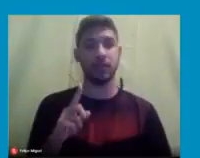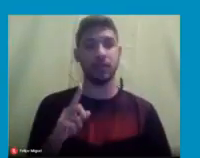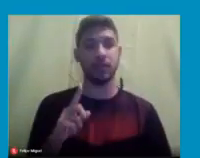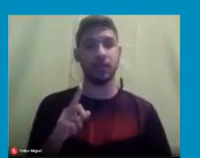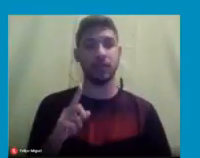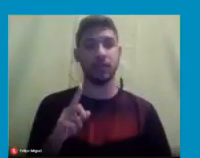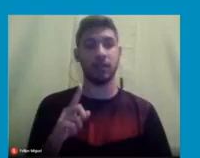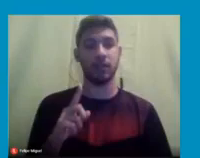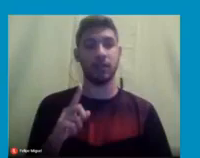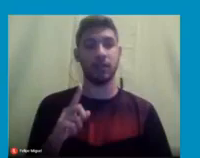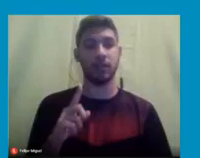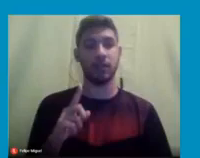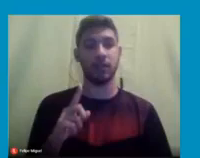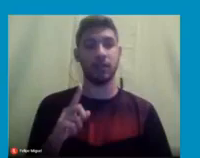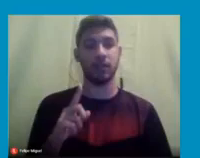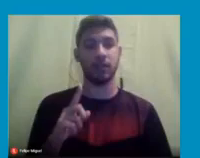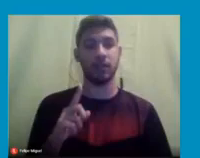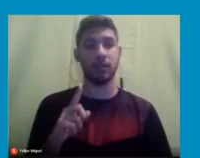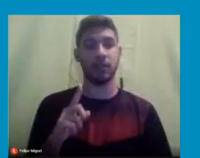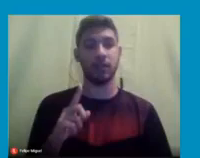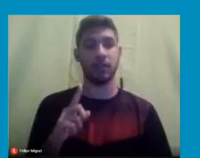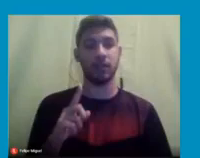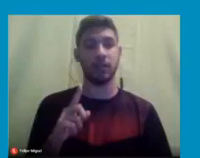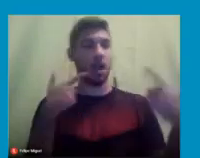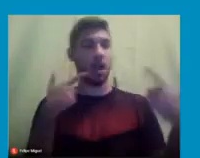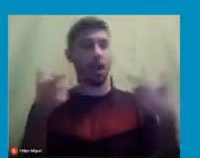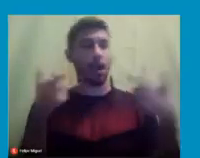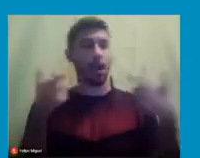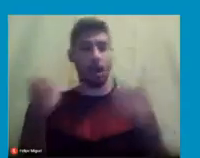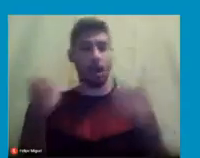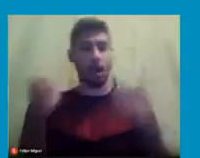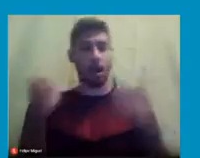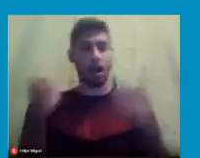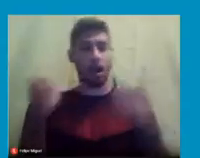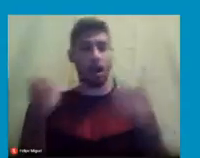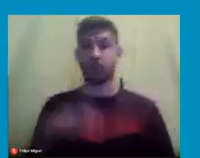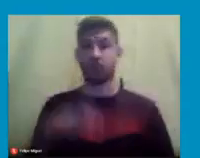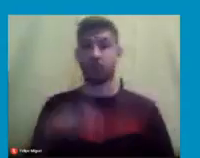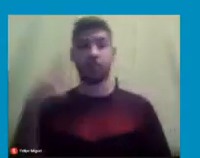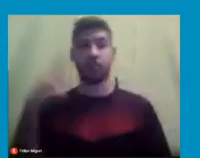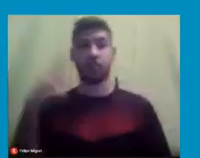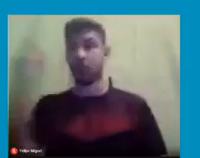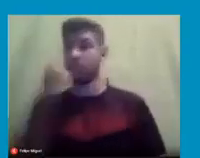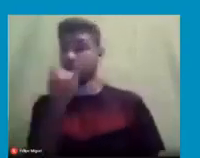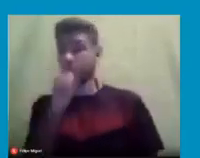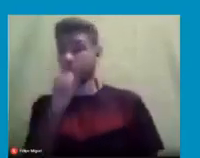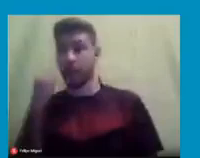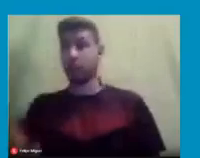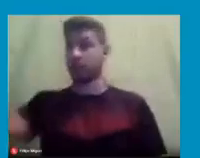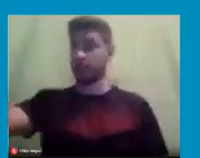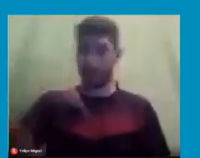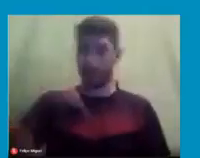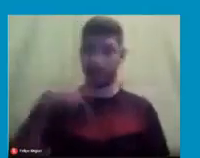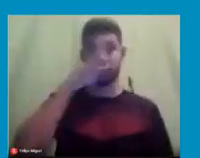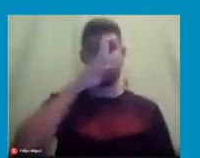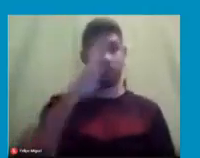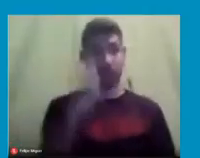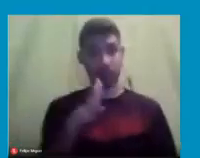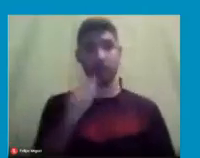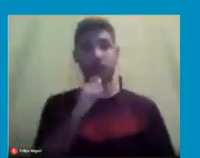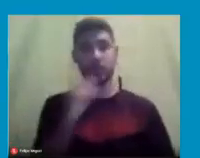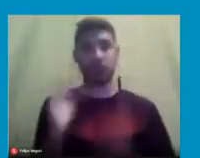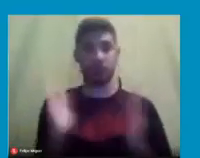reforma urbana, vem 14, vem o entreguerras, já tinham os portugueses, os italianos já estavam no Brasil, ainda no